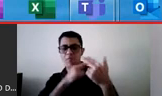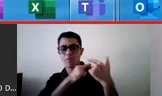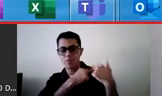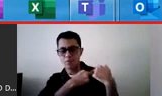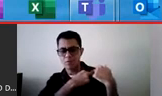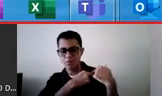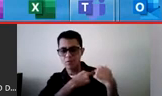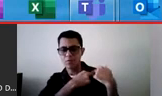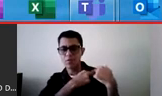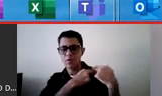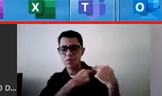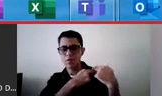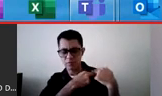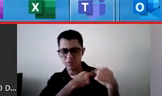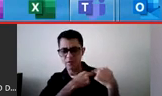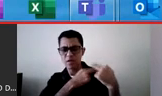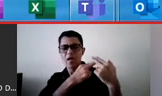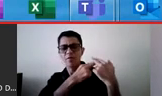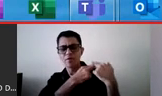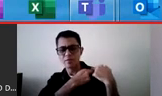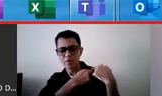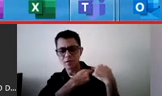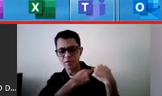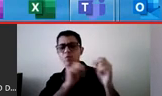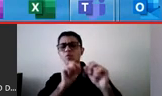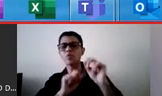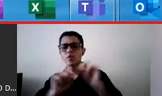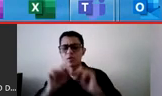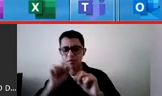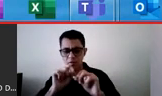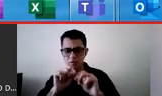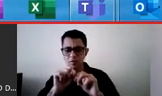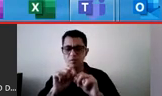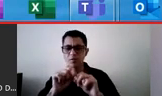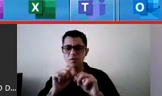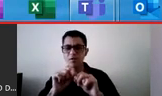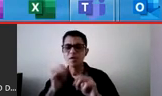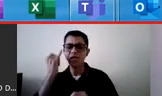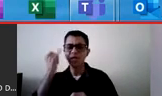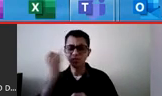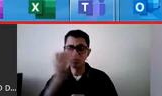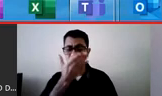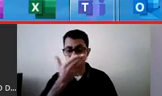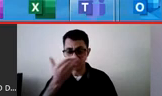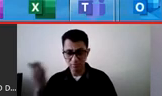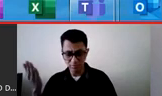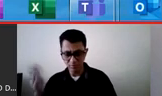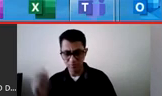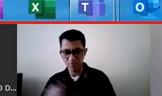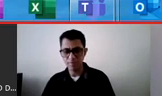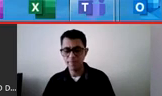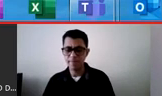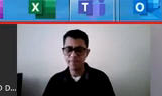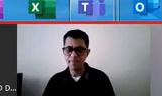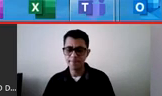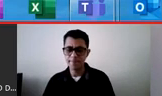uma microcompetência. Responsabilidade, ela devia de ser uma macrocompetência. Porque,